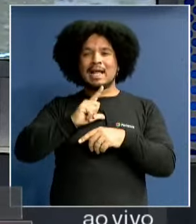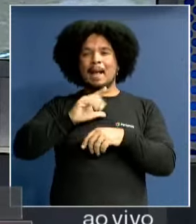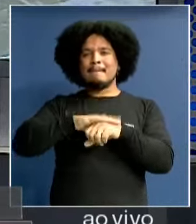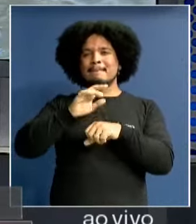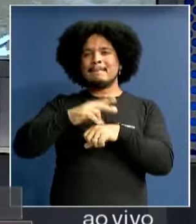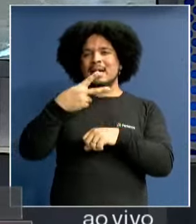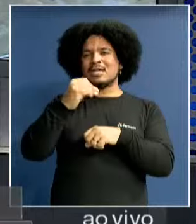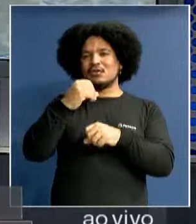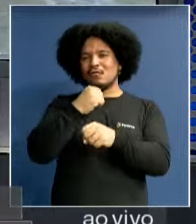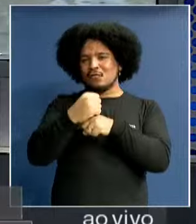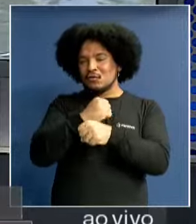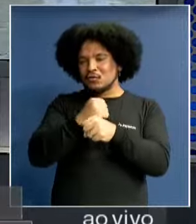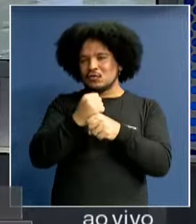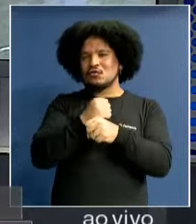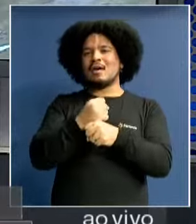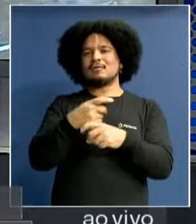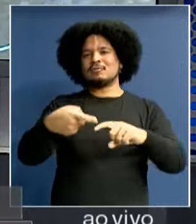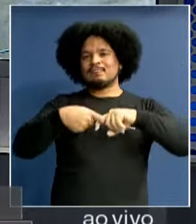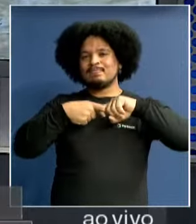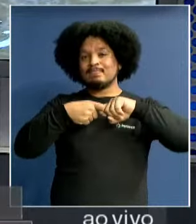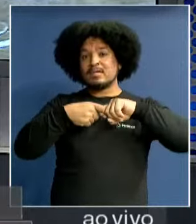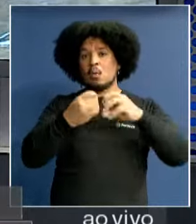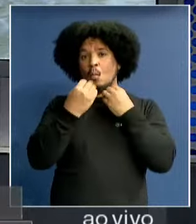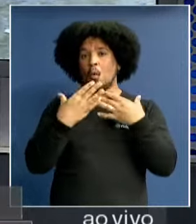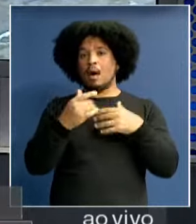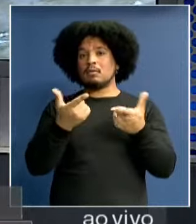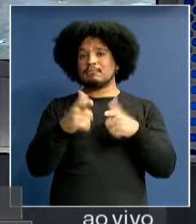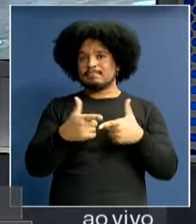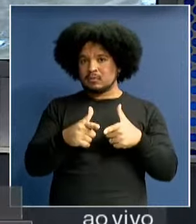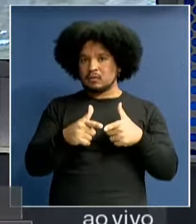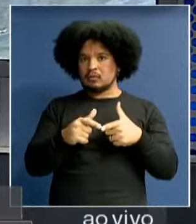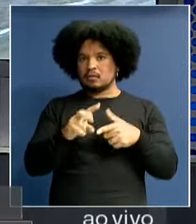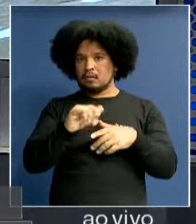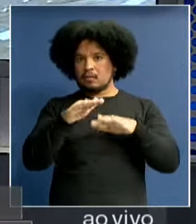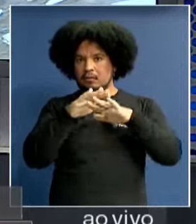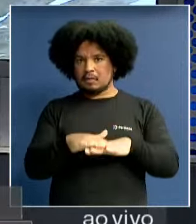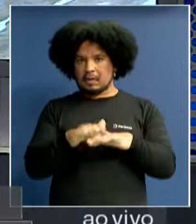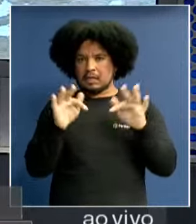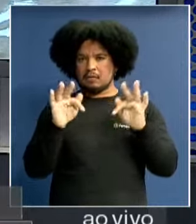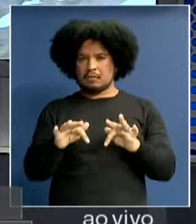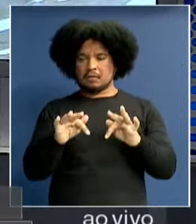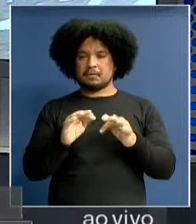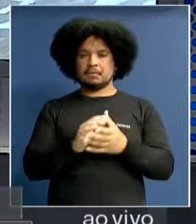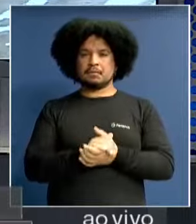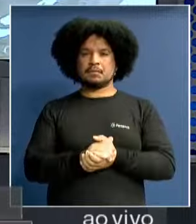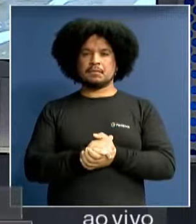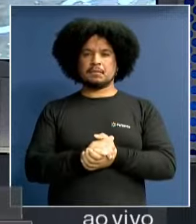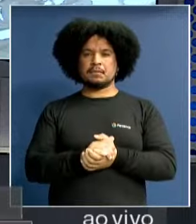anos de amizade aí. Boa sorte, viu, Lúcio? Vai ficar até o final agora, né? Ele vai ficar até o final, Matheus?